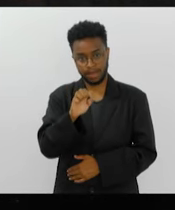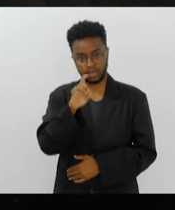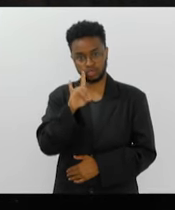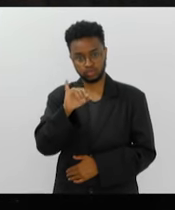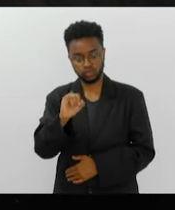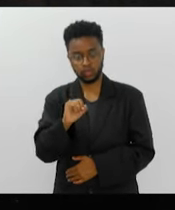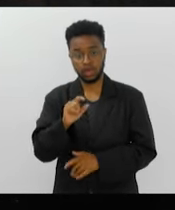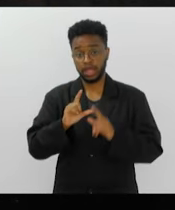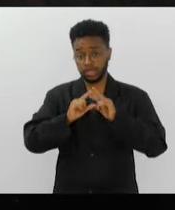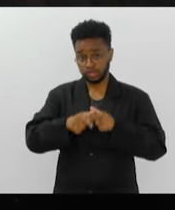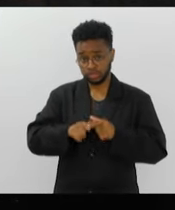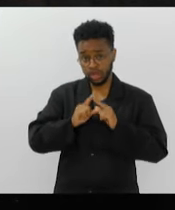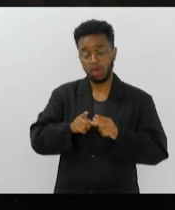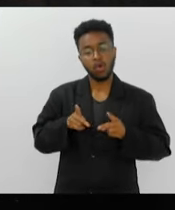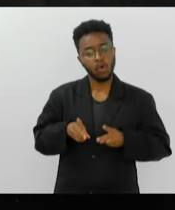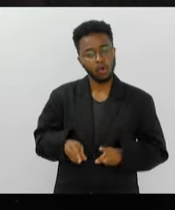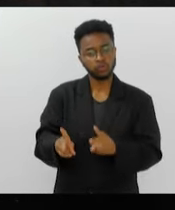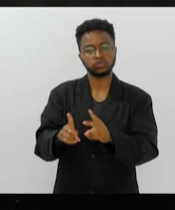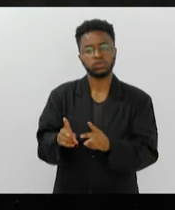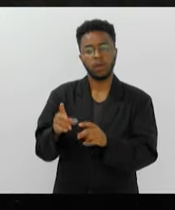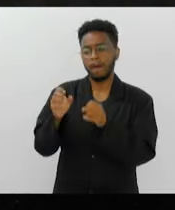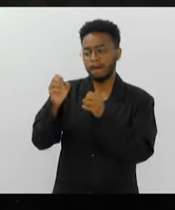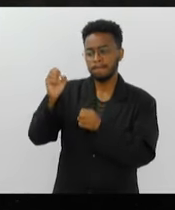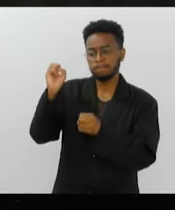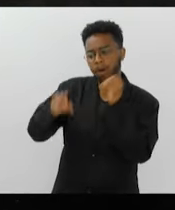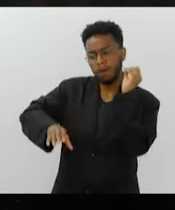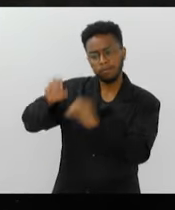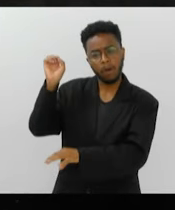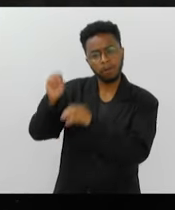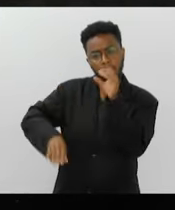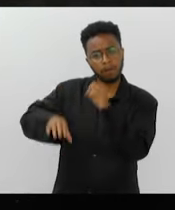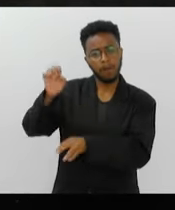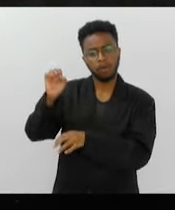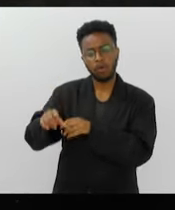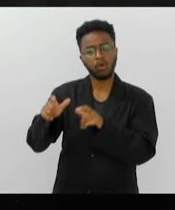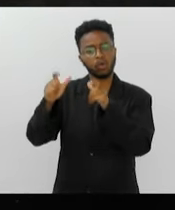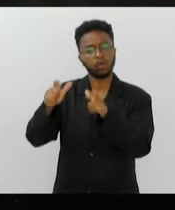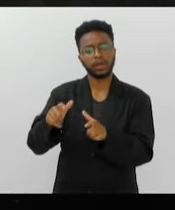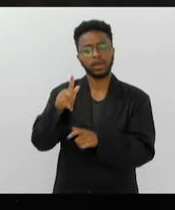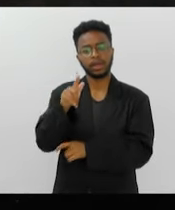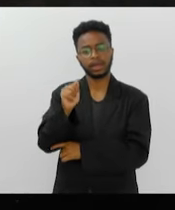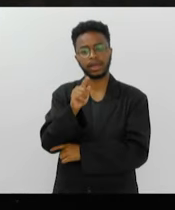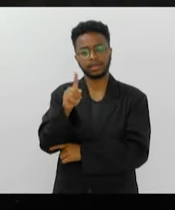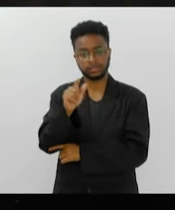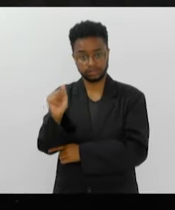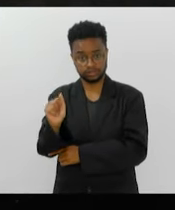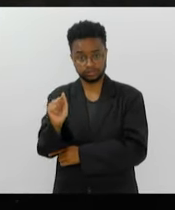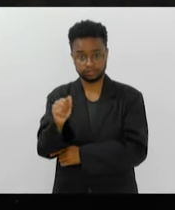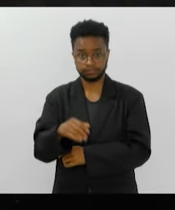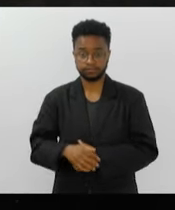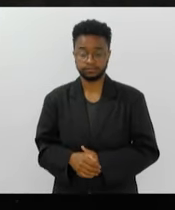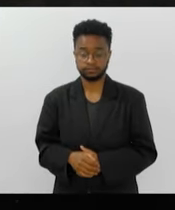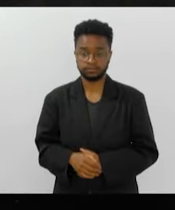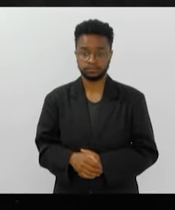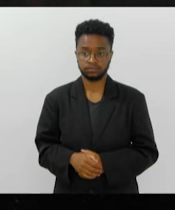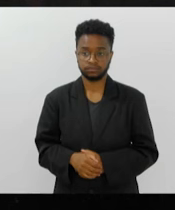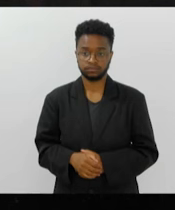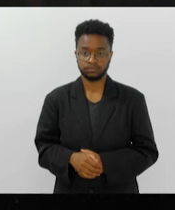bombardear a faixa de gaz como troco ao